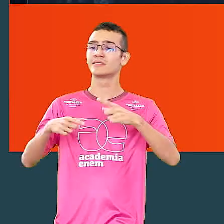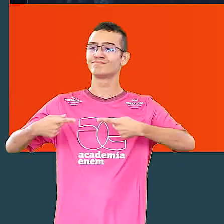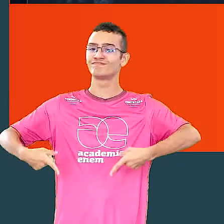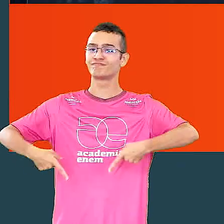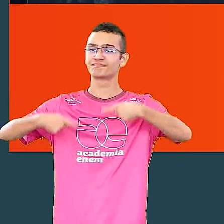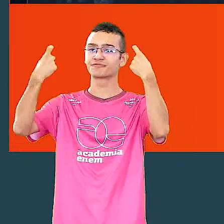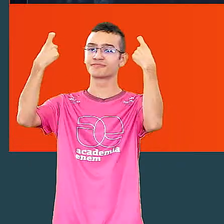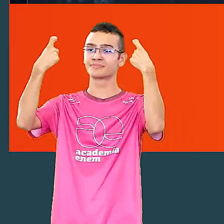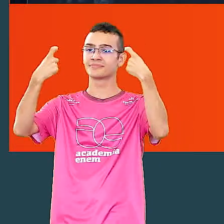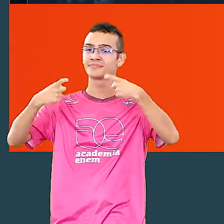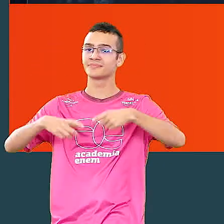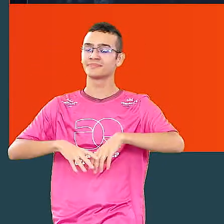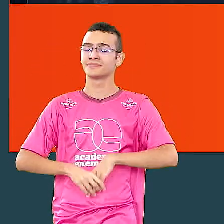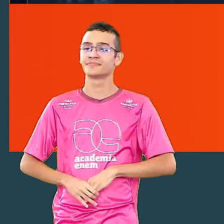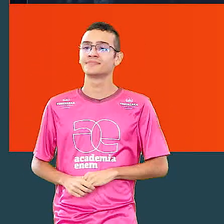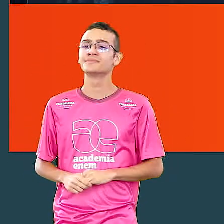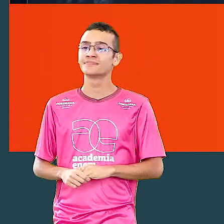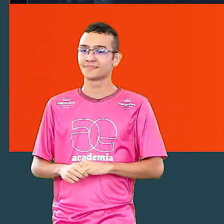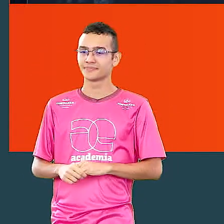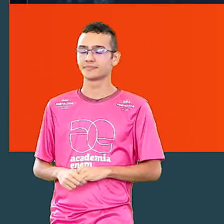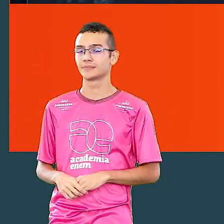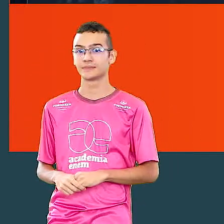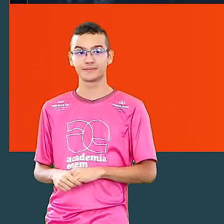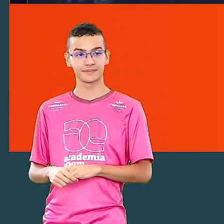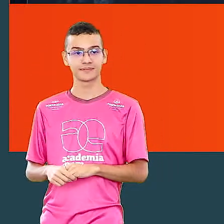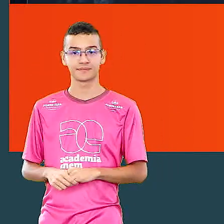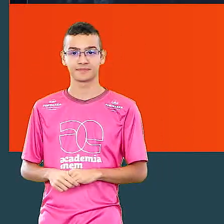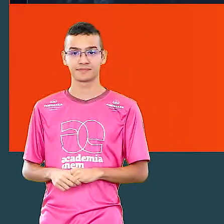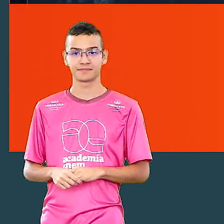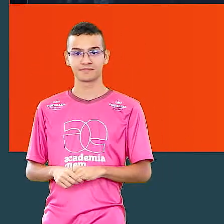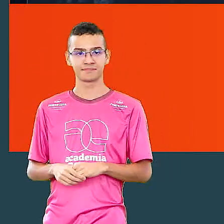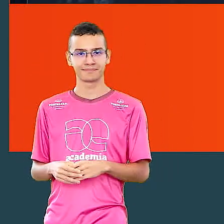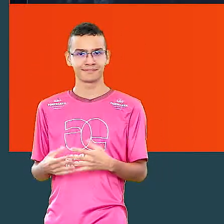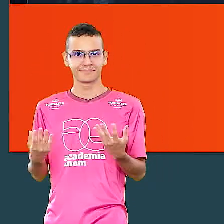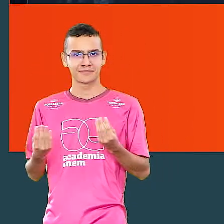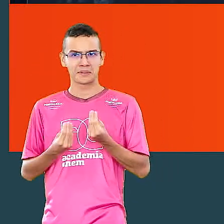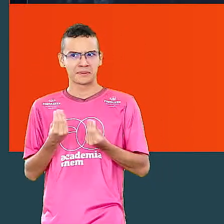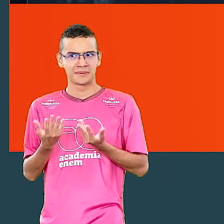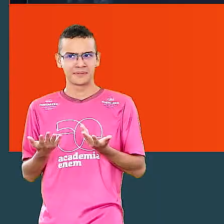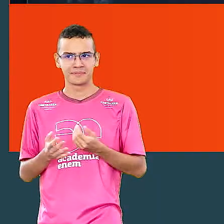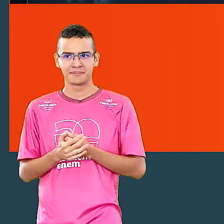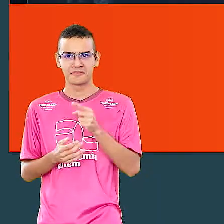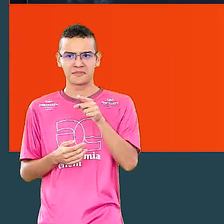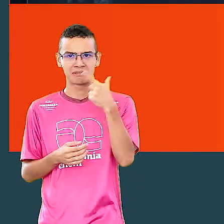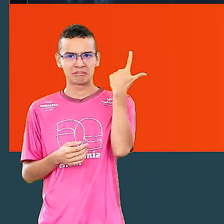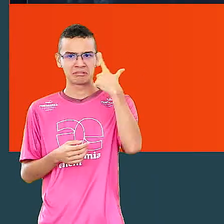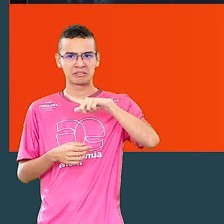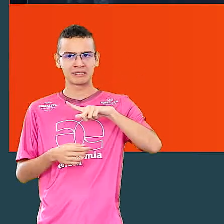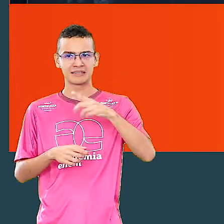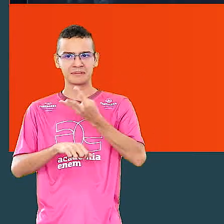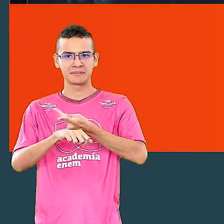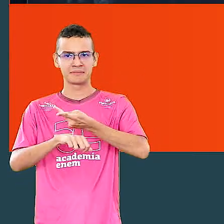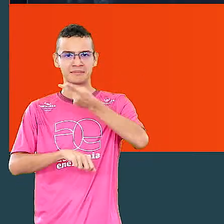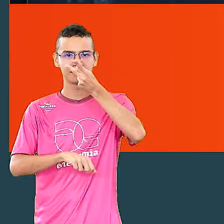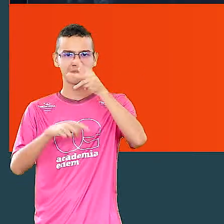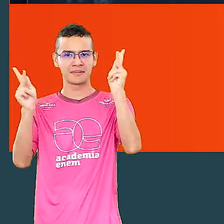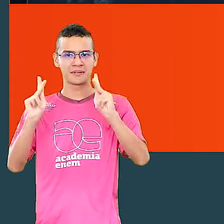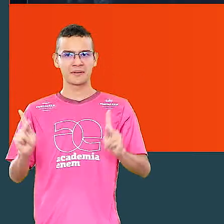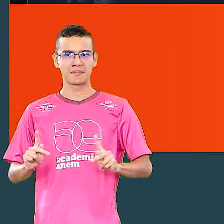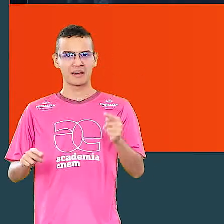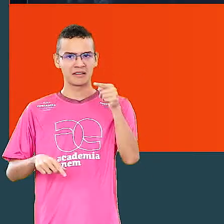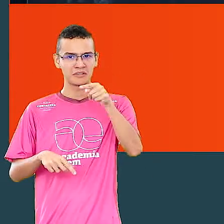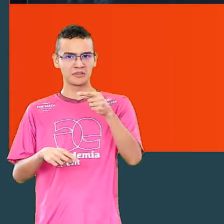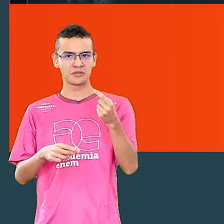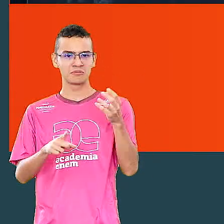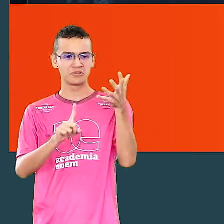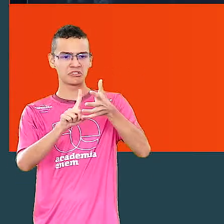não é possível. Tu foi lá, ganhou o prêmio de Nobel da Paz e tu valoriza a guerra no teu